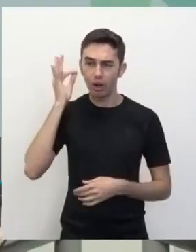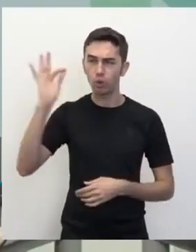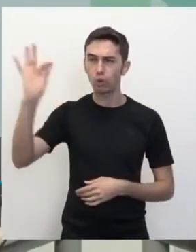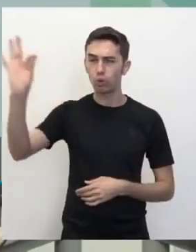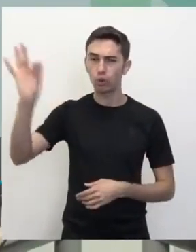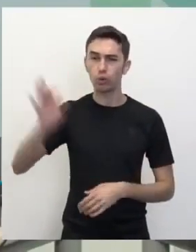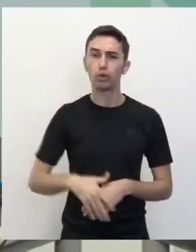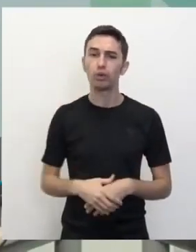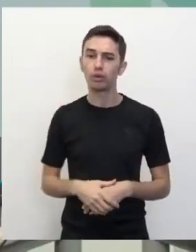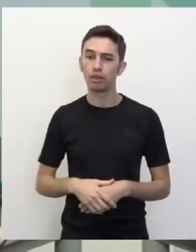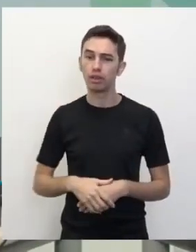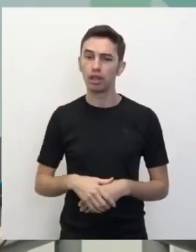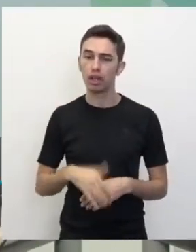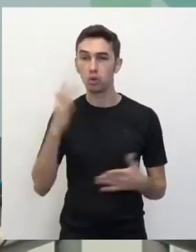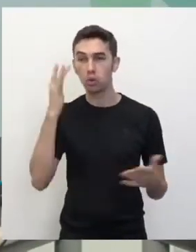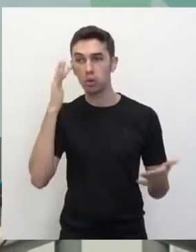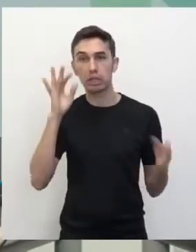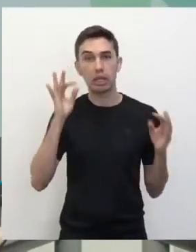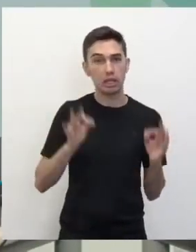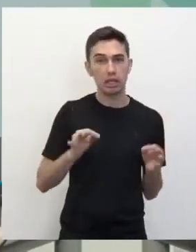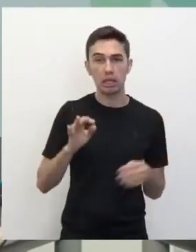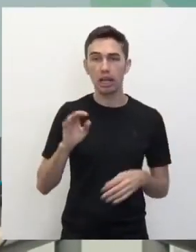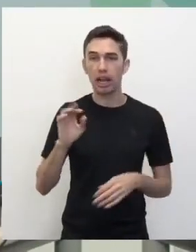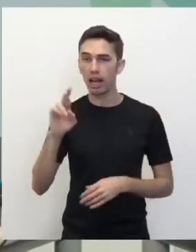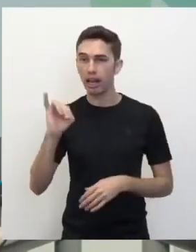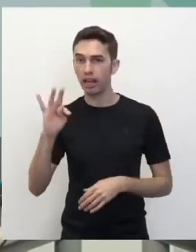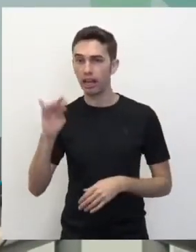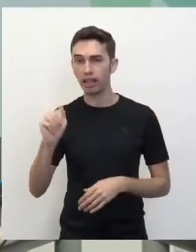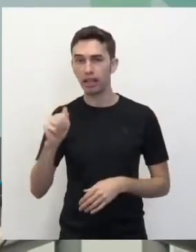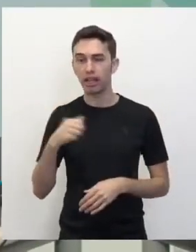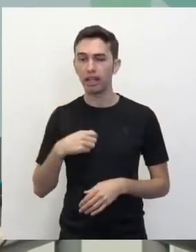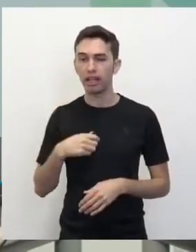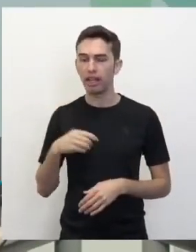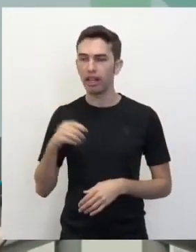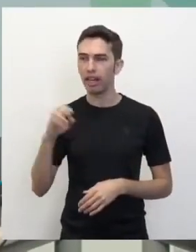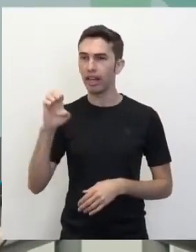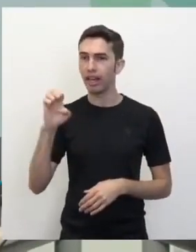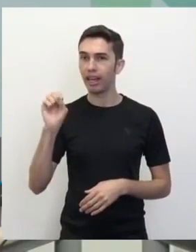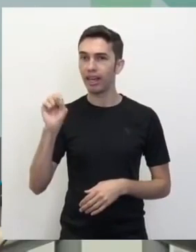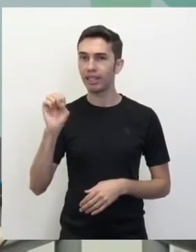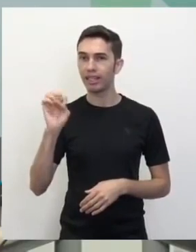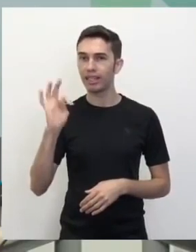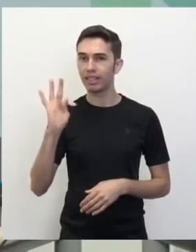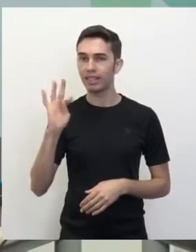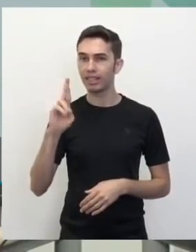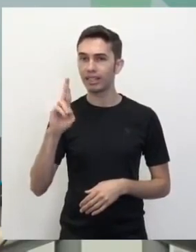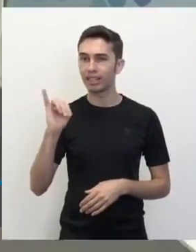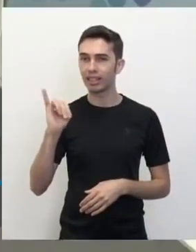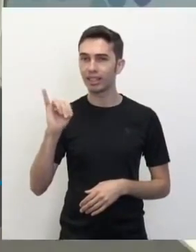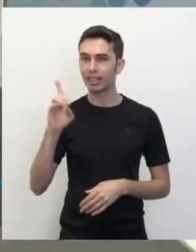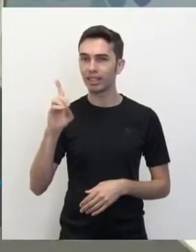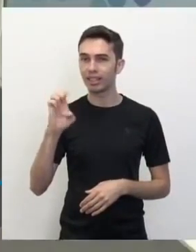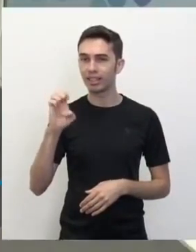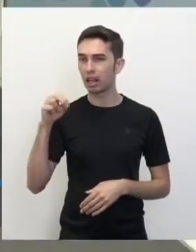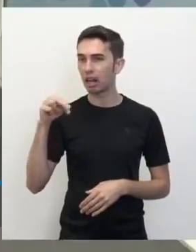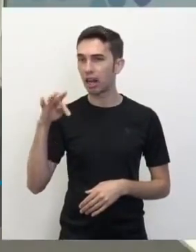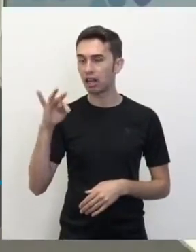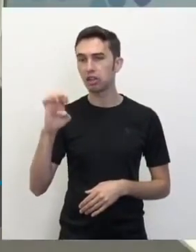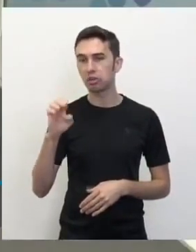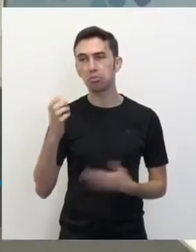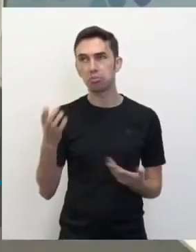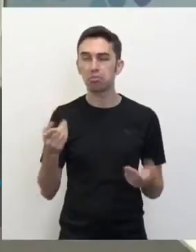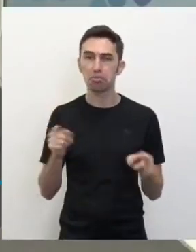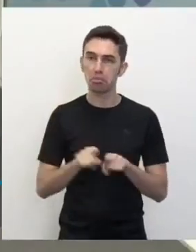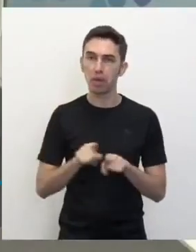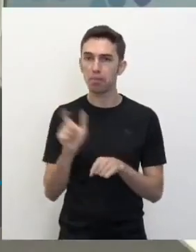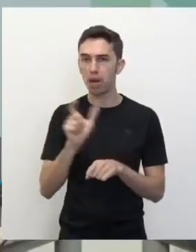vi não sei se tá certo, ó. Professora Rita, eu gostei. Estridente. Serviria? Ah, não deixa de ser uma forma de falar,